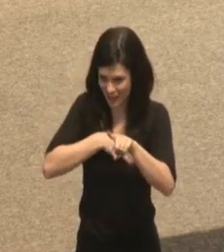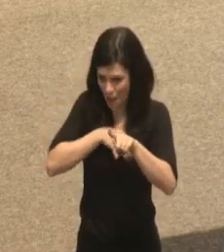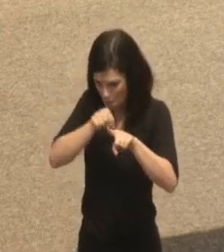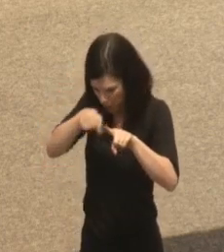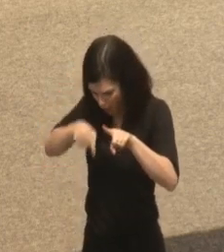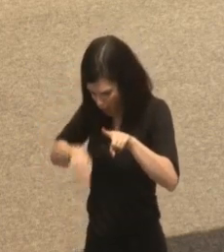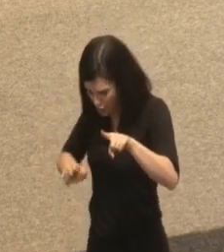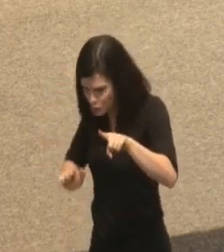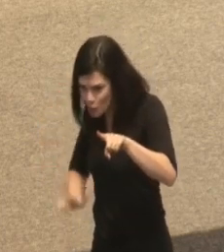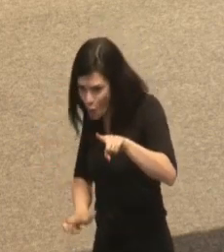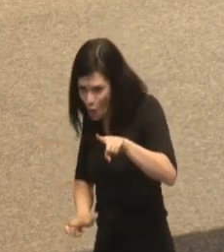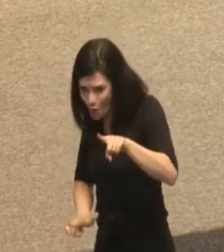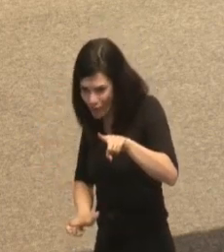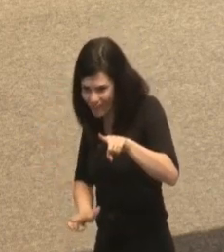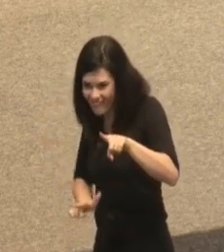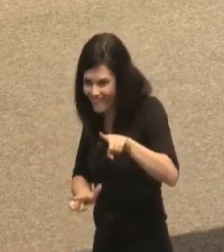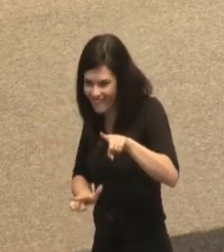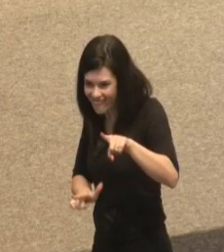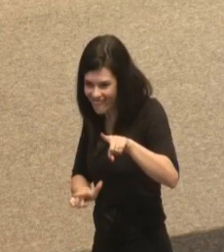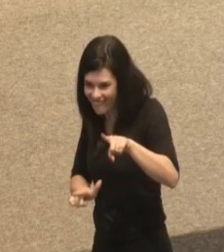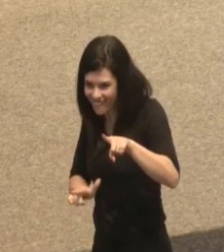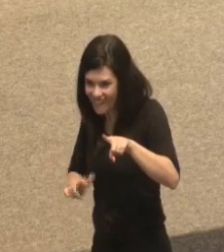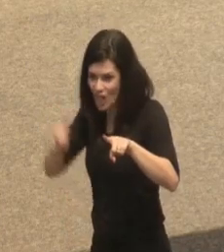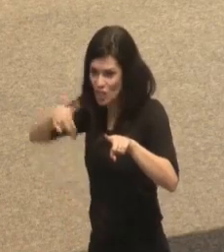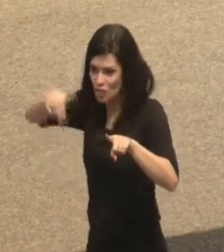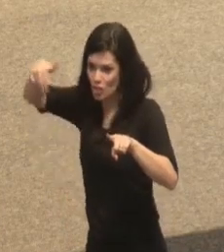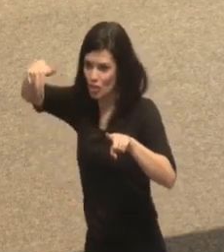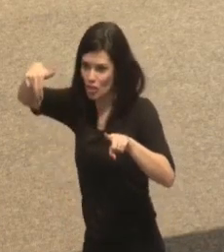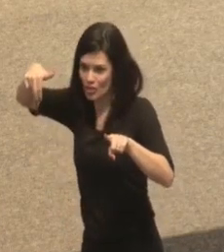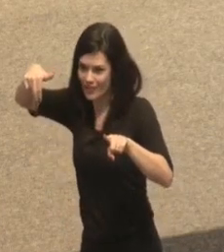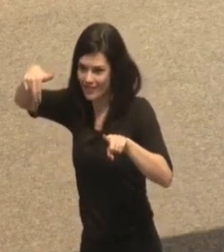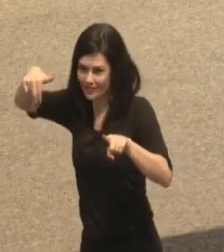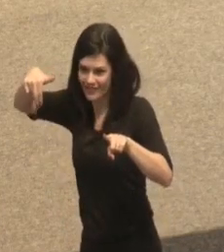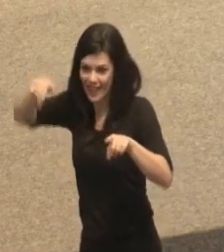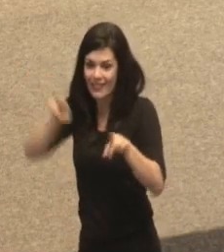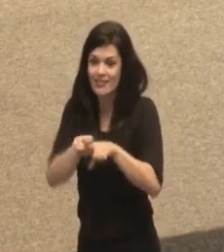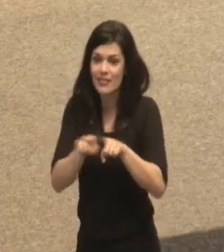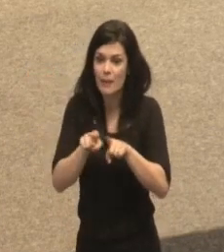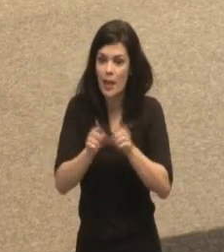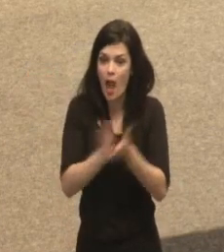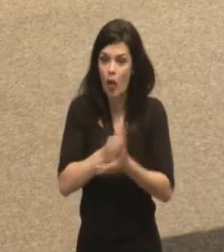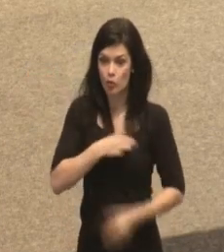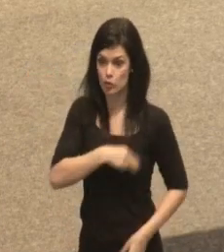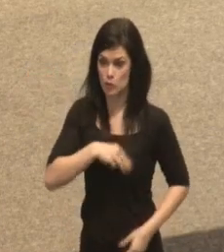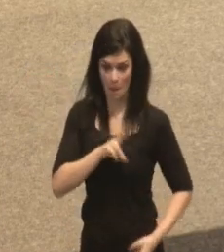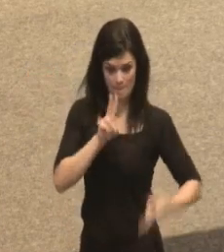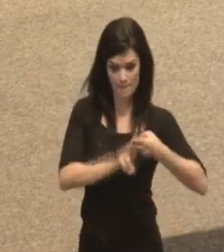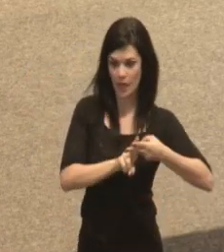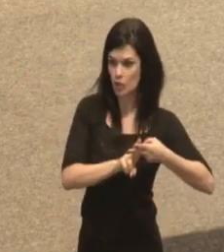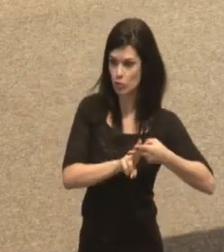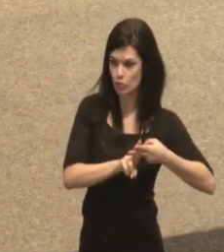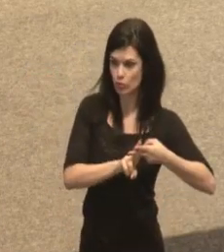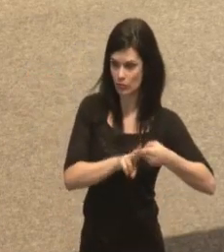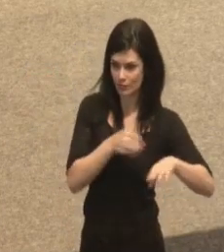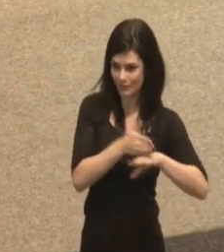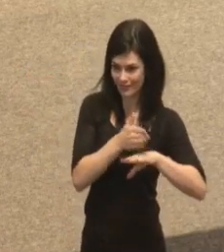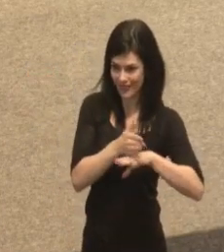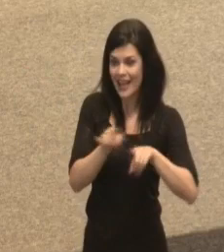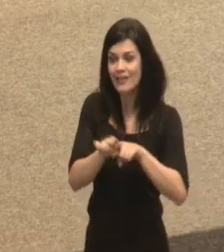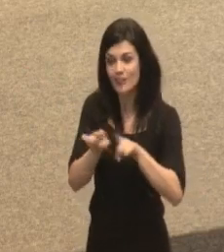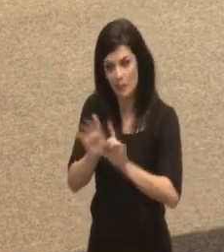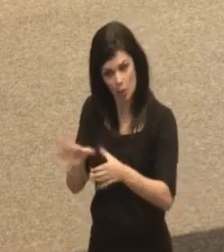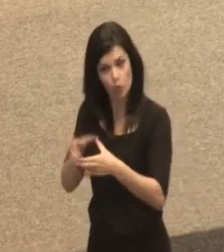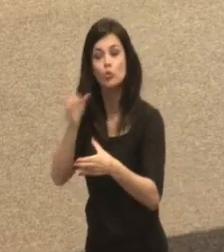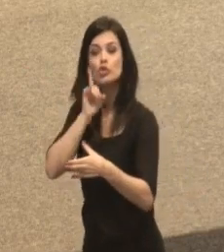do Sul, vai chegar no sertão, vai chegar nos presídios, que nós temos missionários trabalhando em presídios, vai chegar em comunidades de surdos, que temos